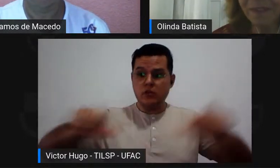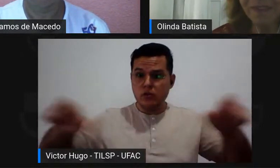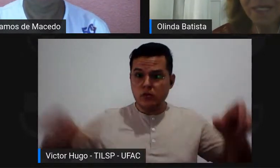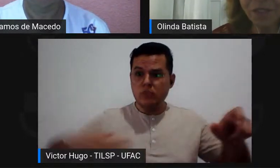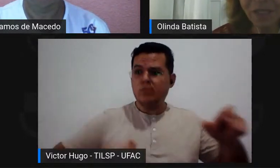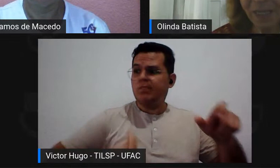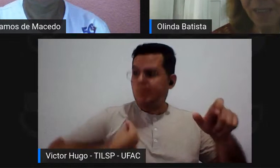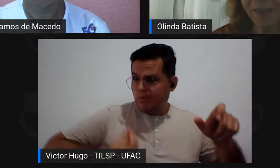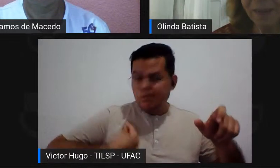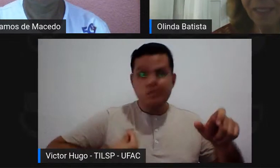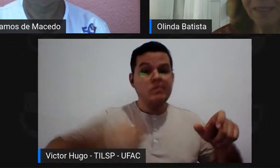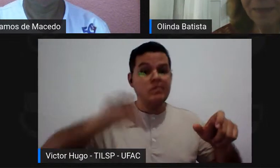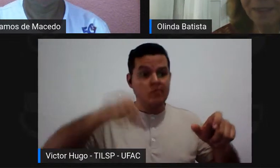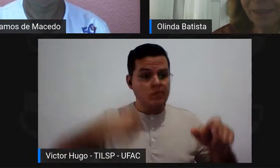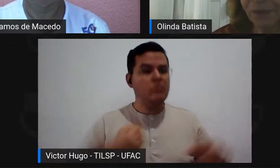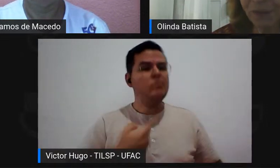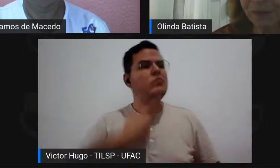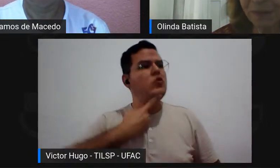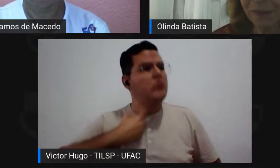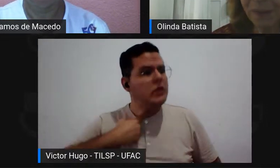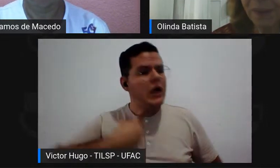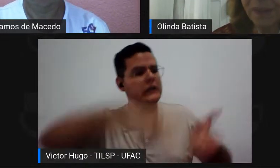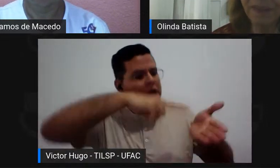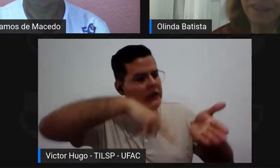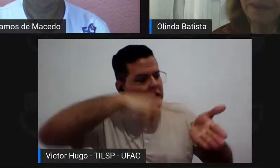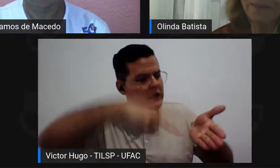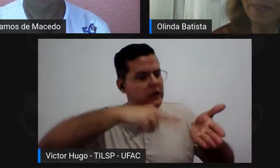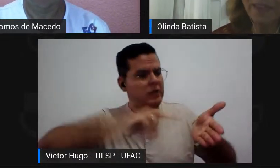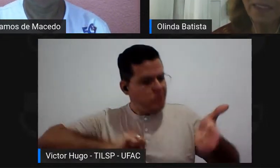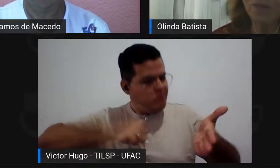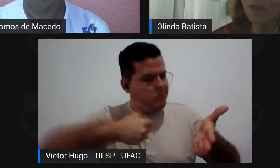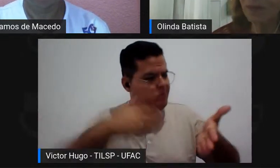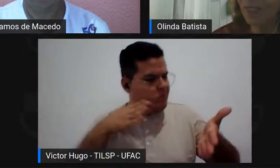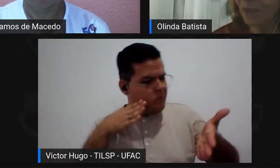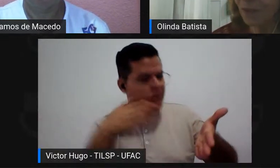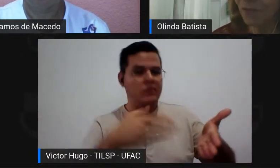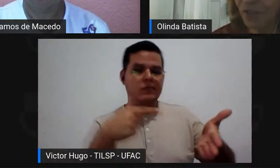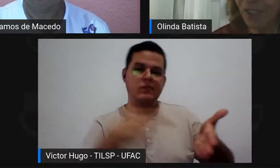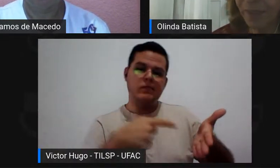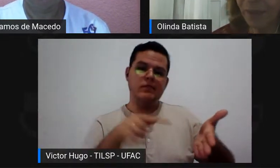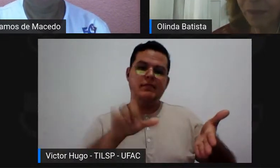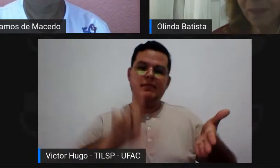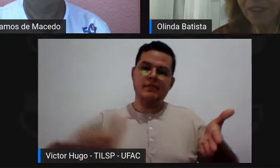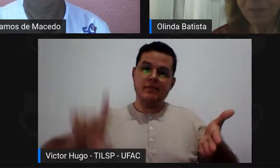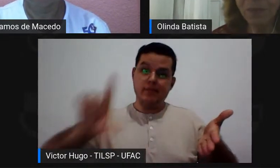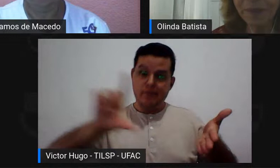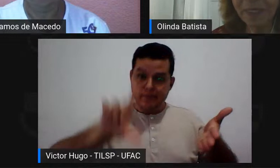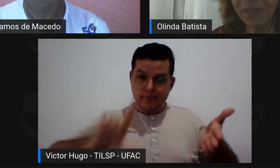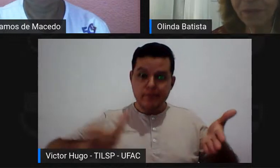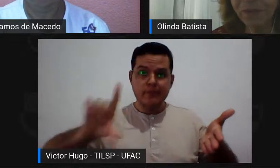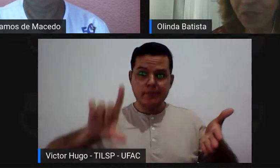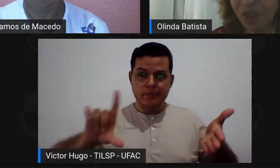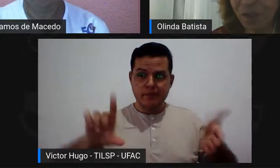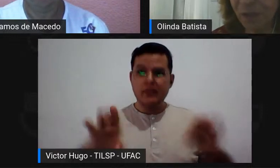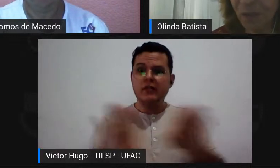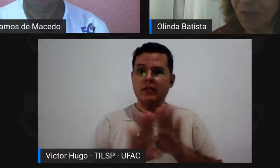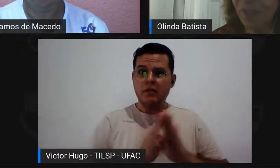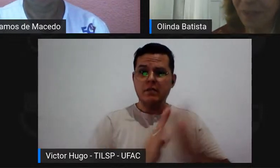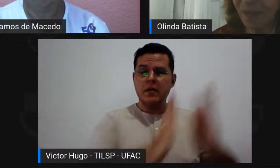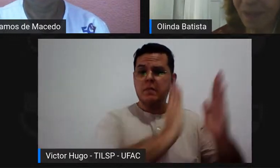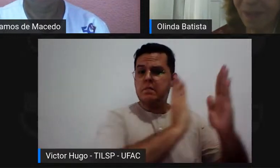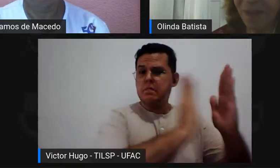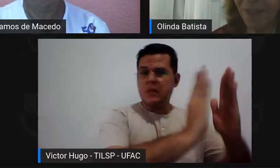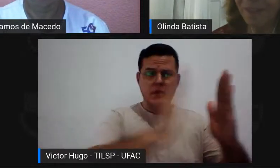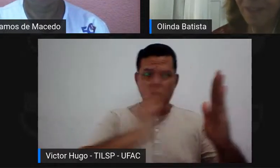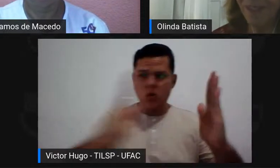se dedicar à literatura. E que também as bibliotecas não fecharão. E as bibliotecas não fechando, com